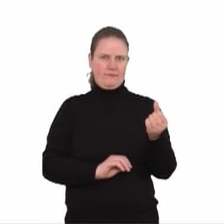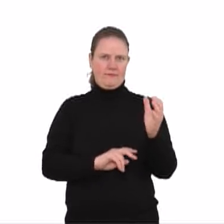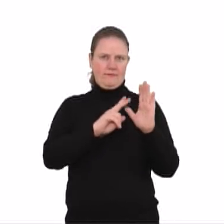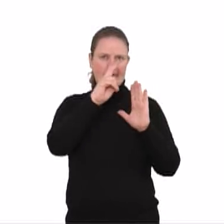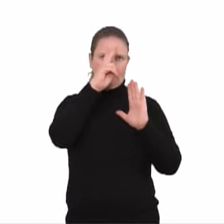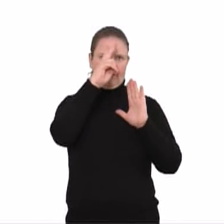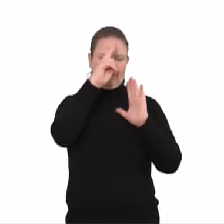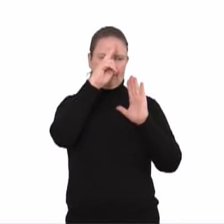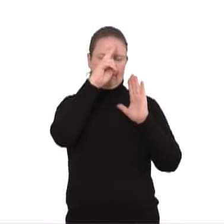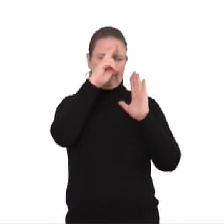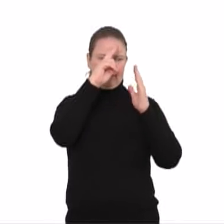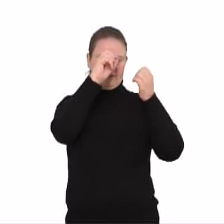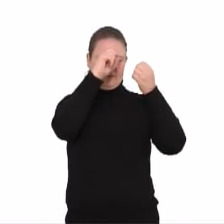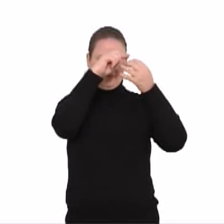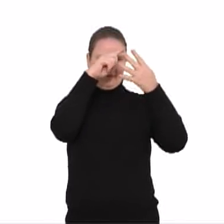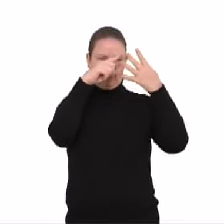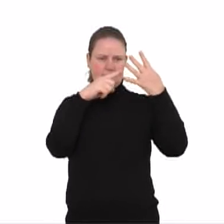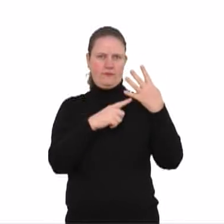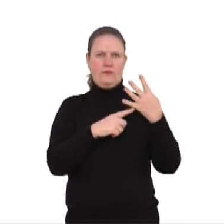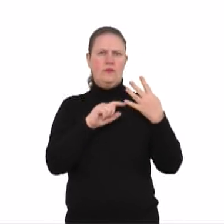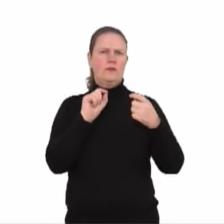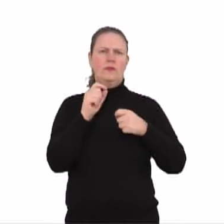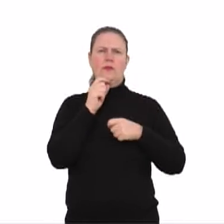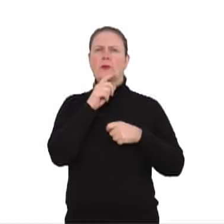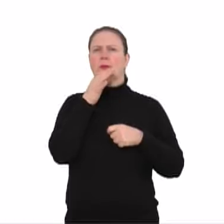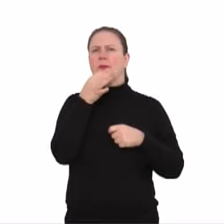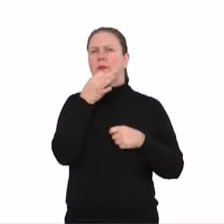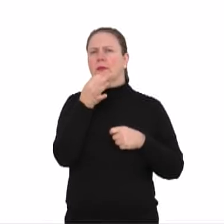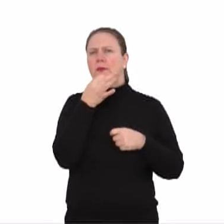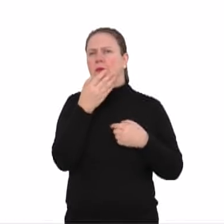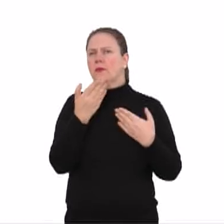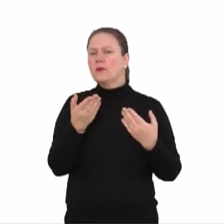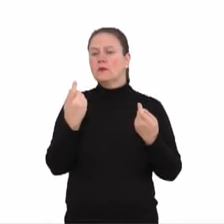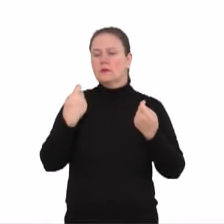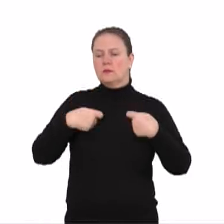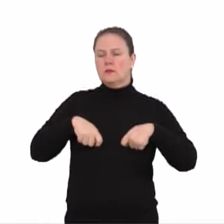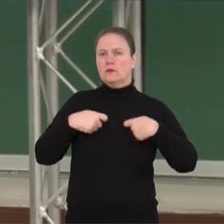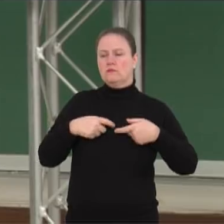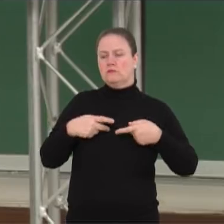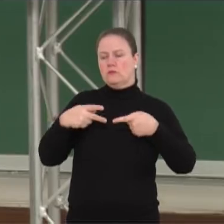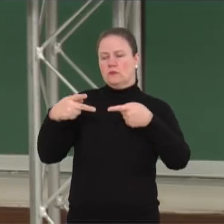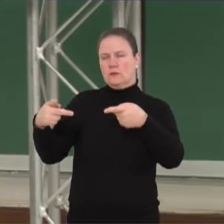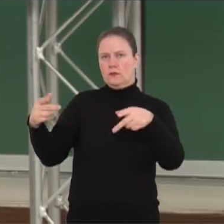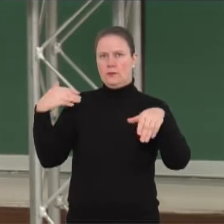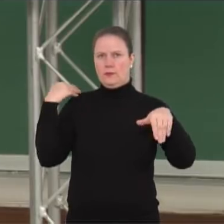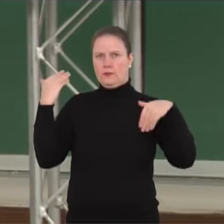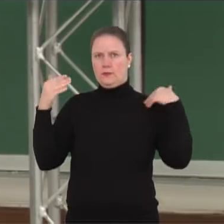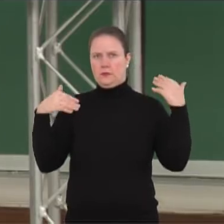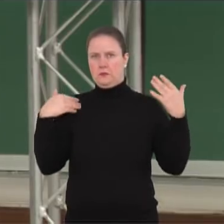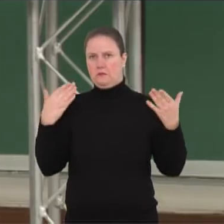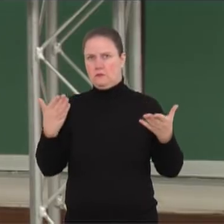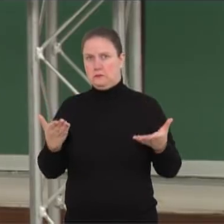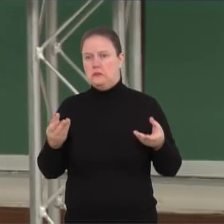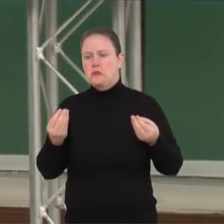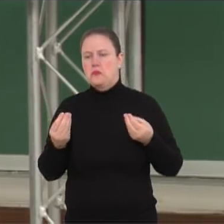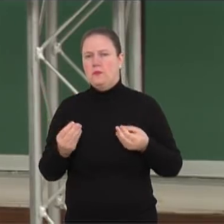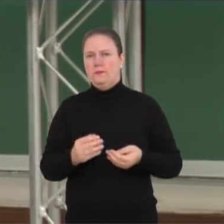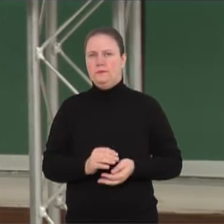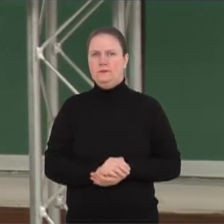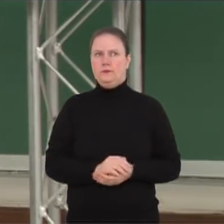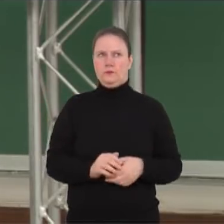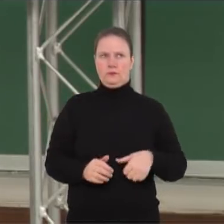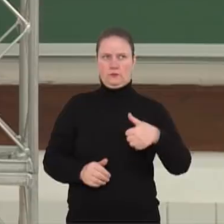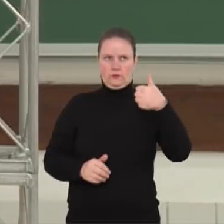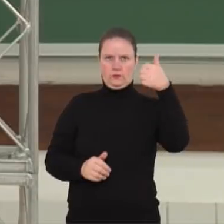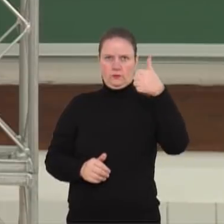your route. Que dicas são essas? O que eu preciso para ir para um parque de diversões? Então vamos olhar lá. Número 1, está